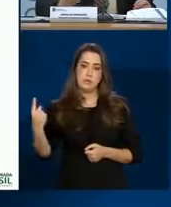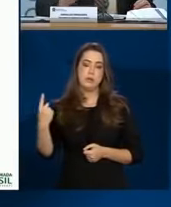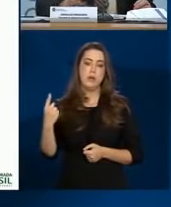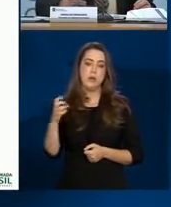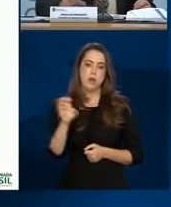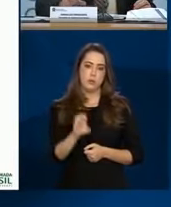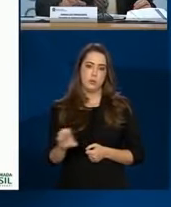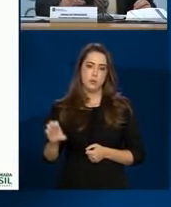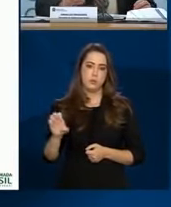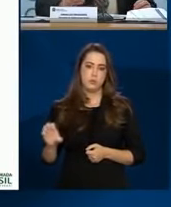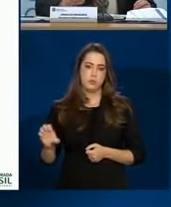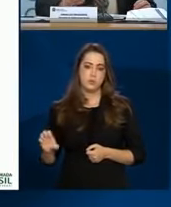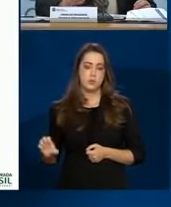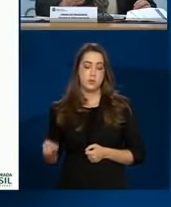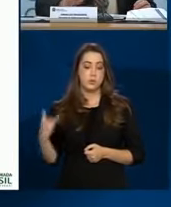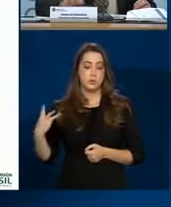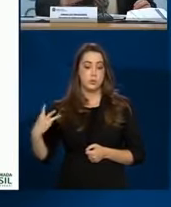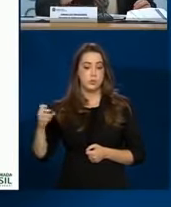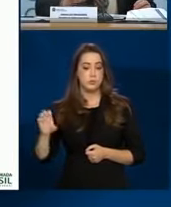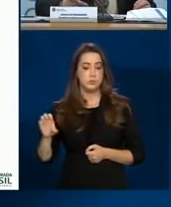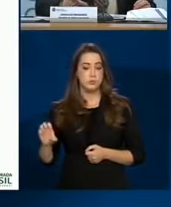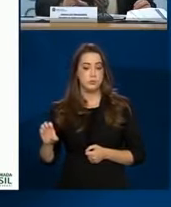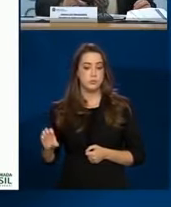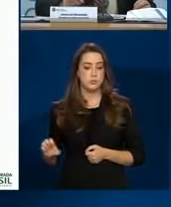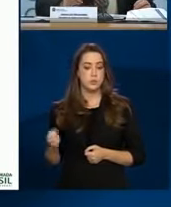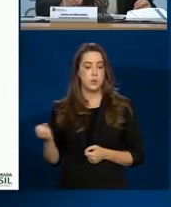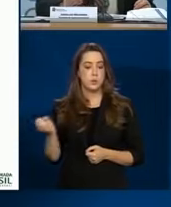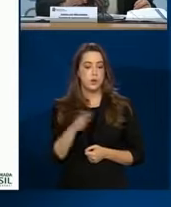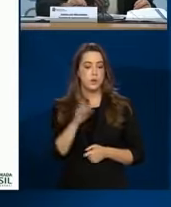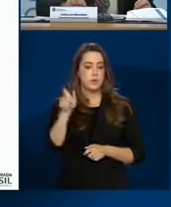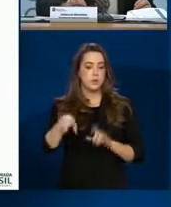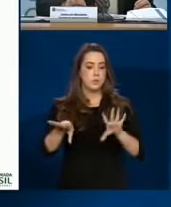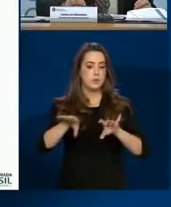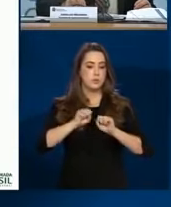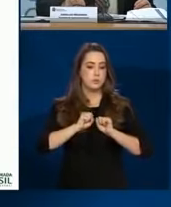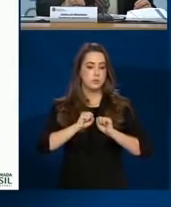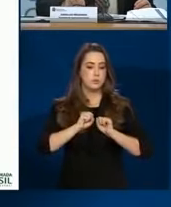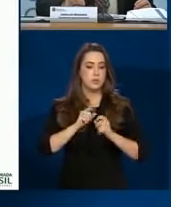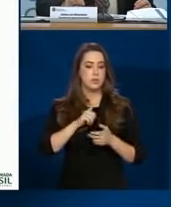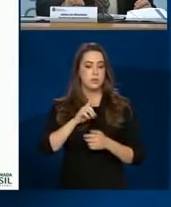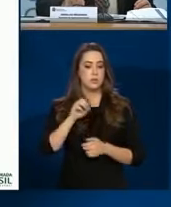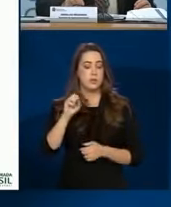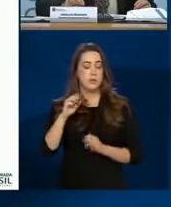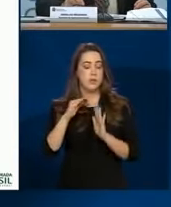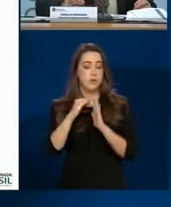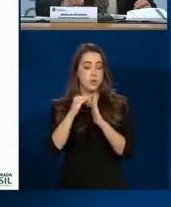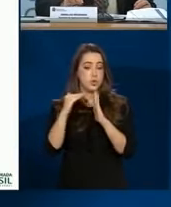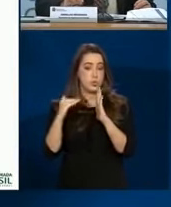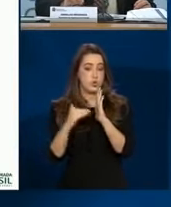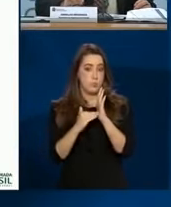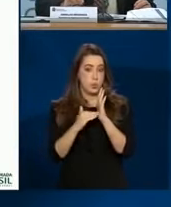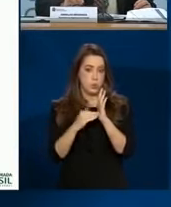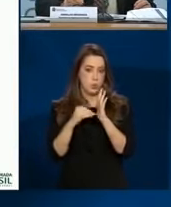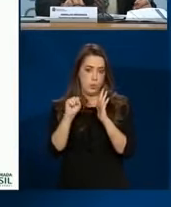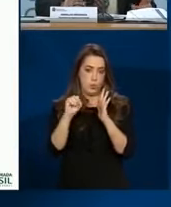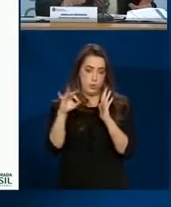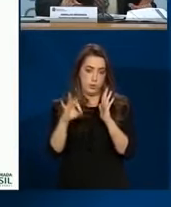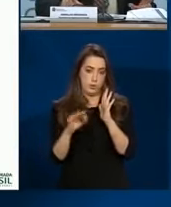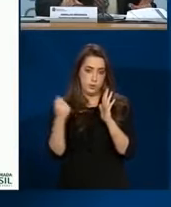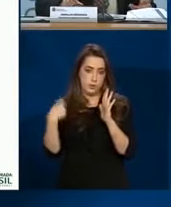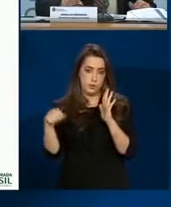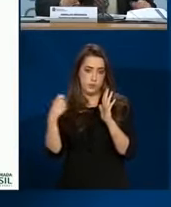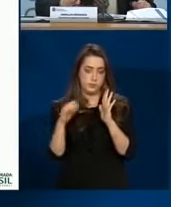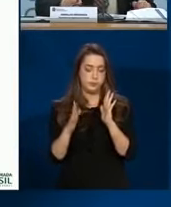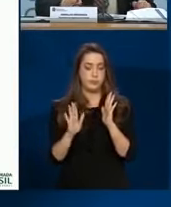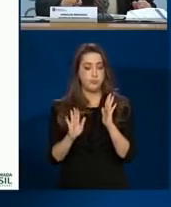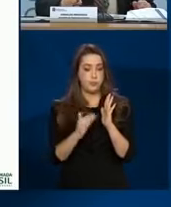verifica que, no caso de novos casos, houve uma redução de 8% no Rio Grande do Sul, um